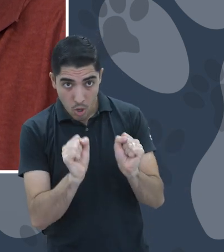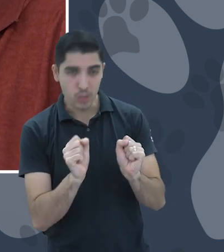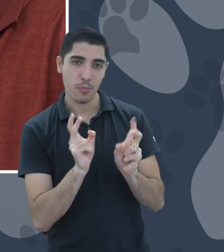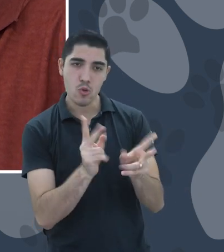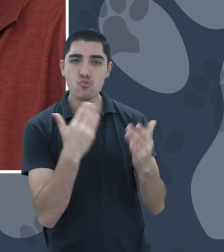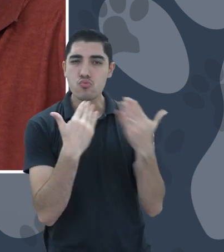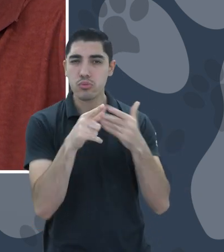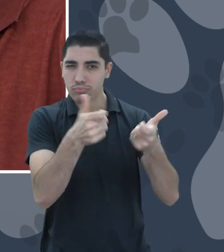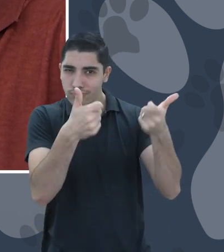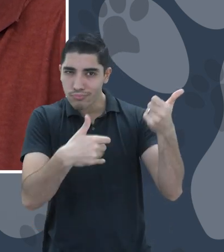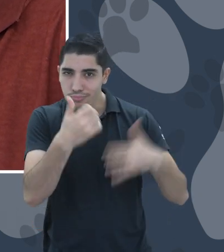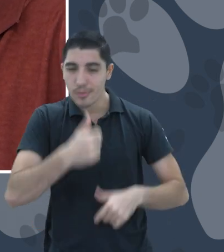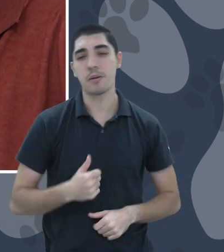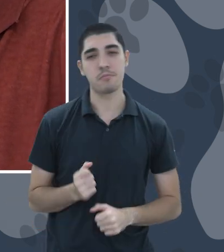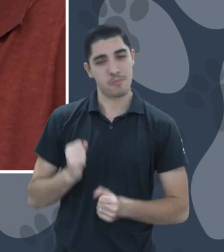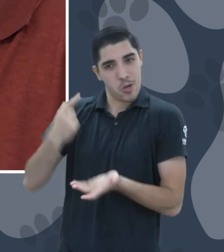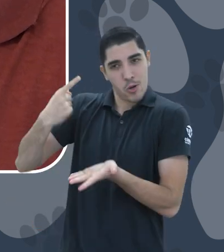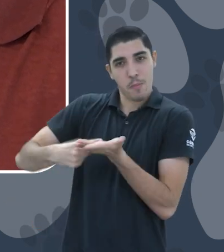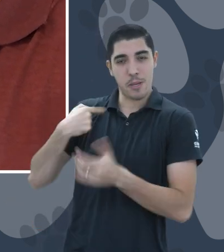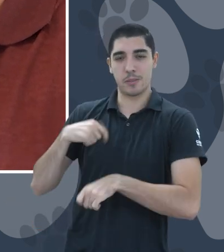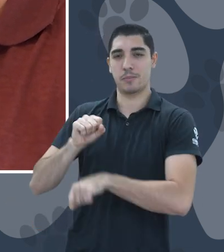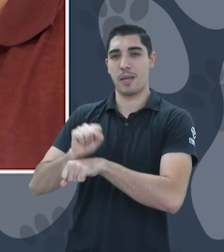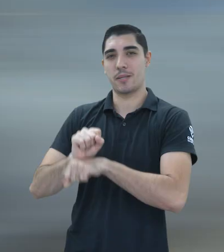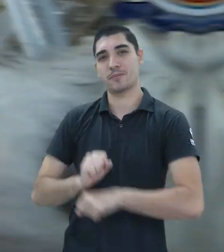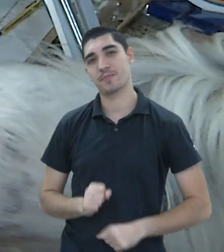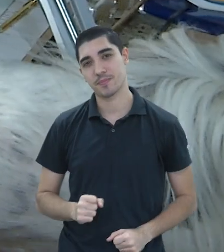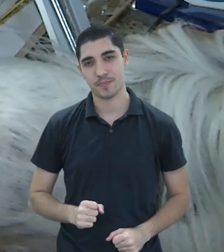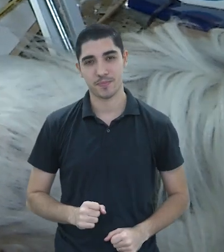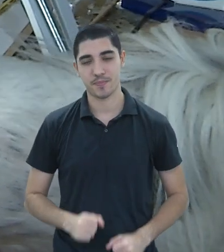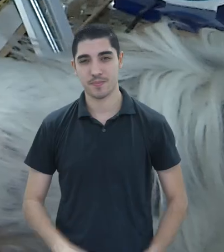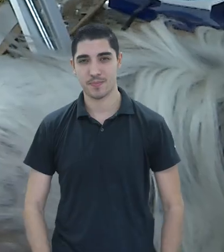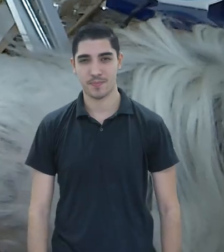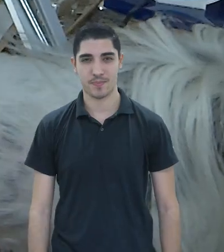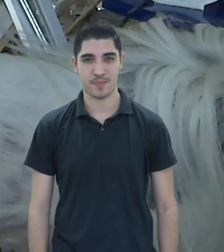gente continuar essa conversa, tá bom? Combinado, te espero aqui.